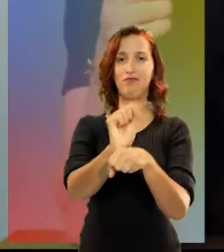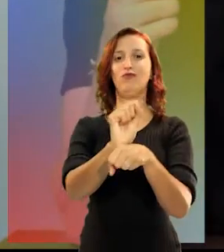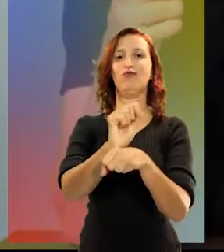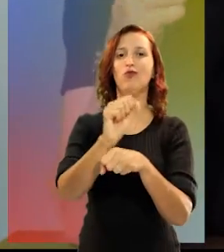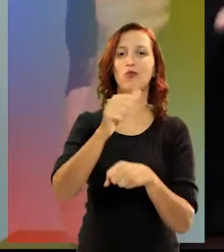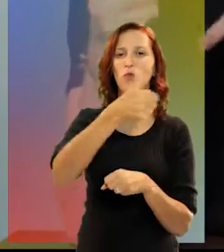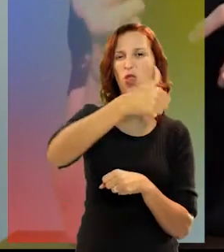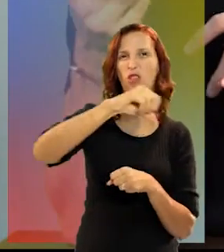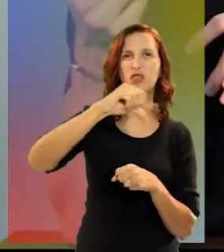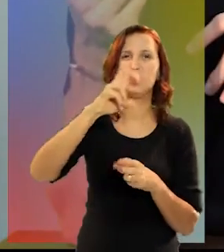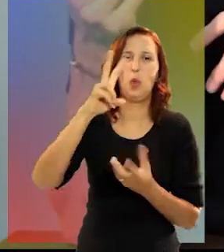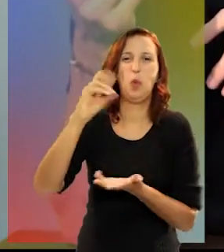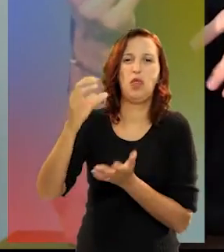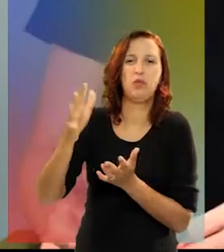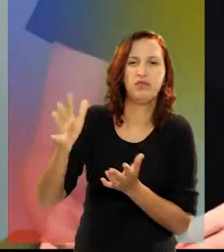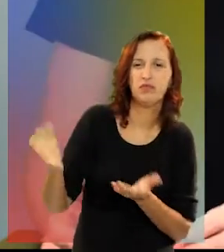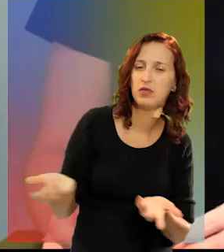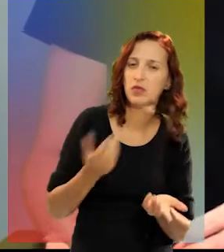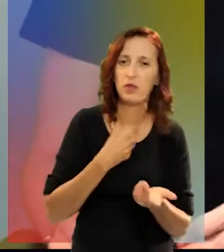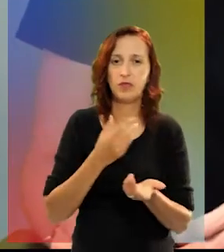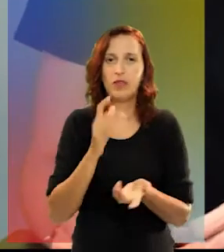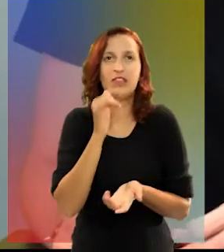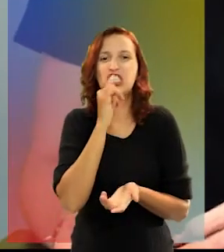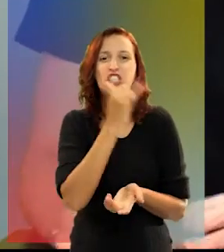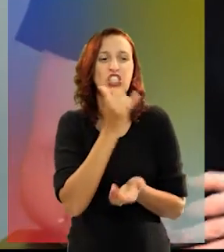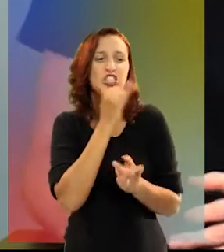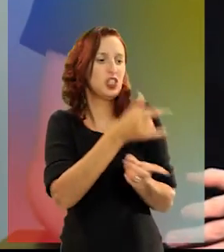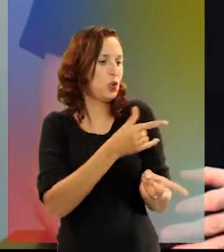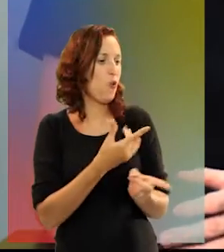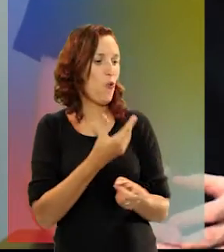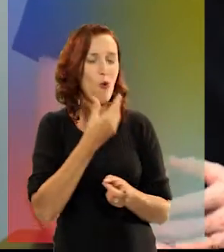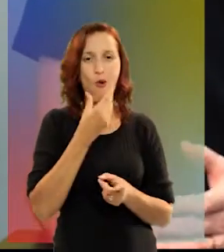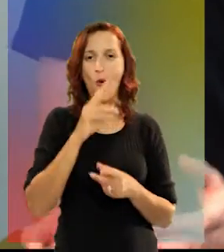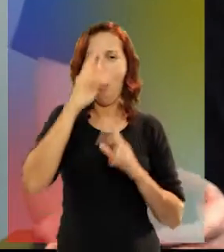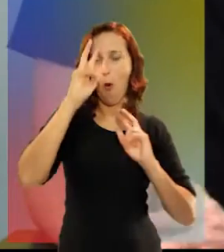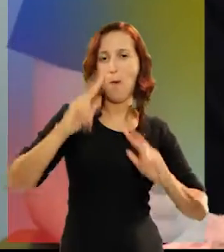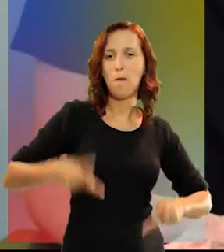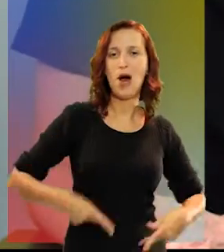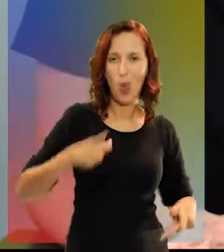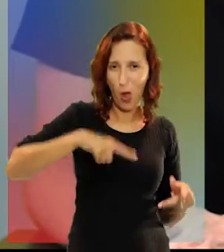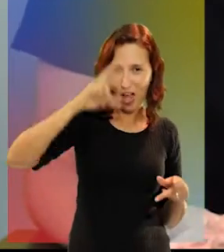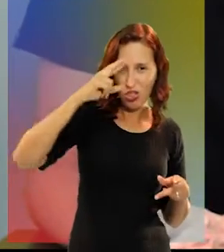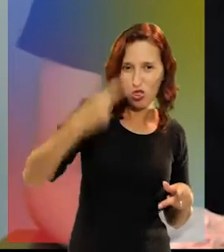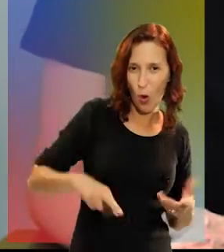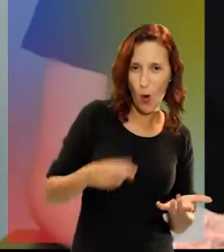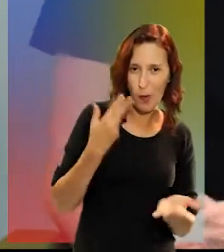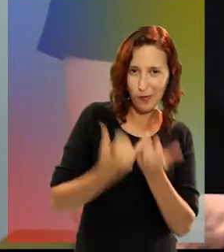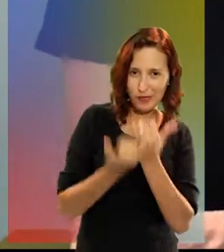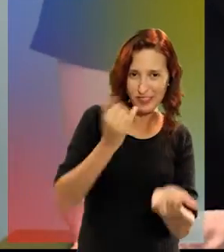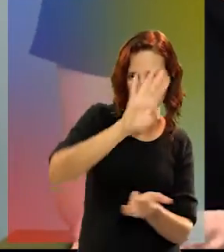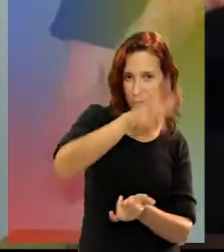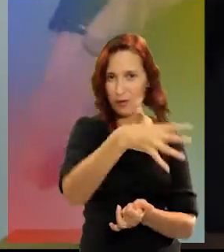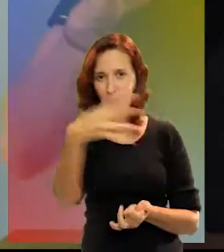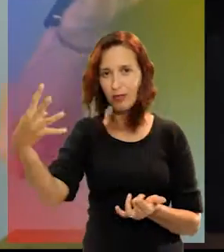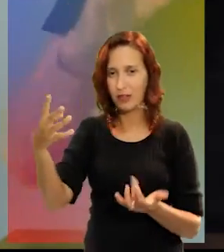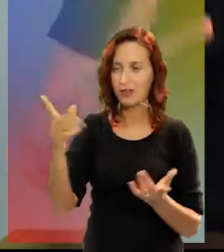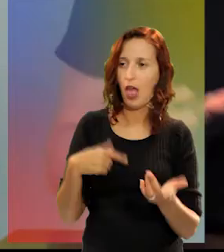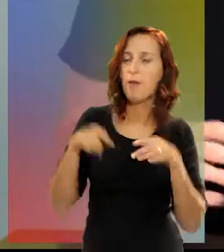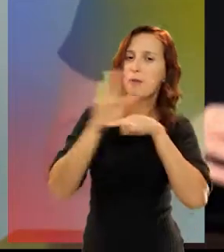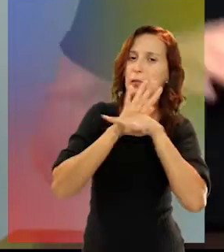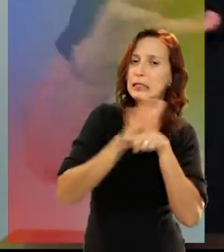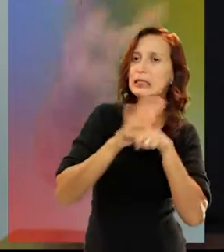Keanu Reeves, o Homem Triste, fez também. Quem foi que disse pros humanos que vocês é que são donos dessa bagaça? Ai, Neil! Tipo, isso é um